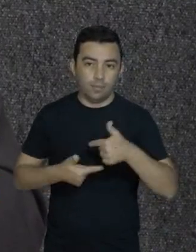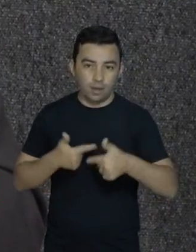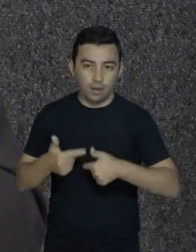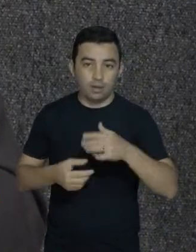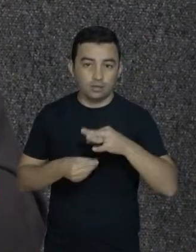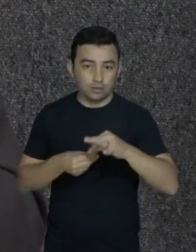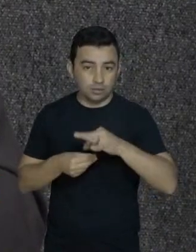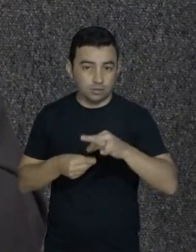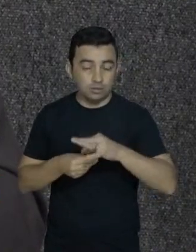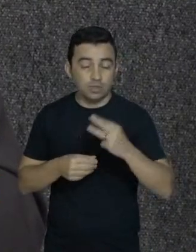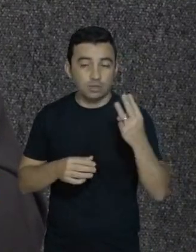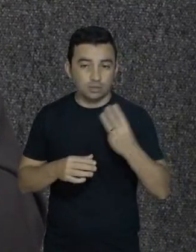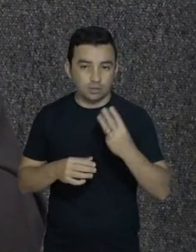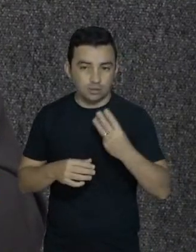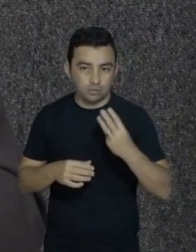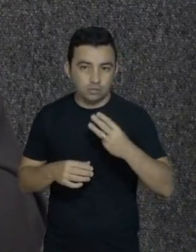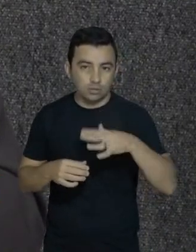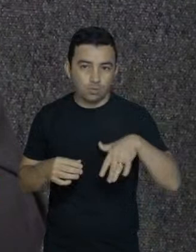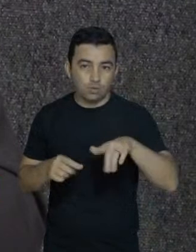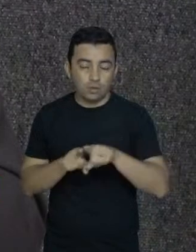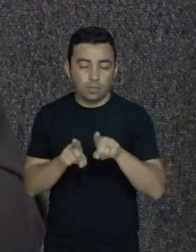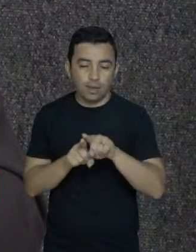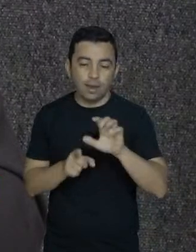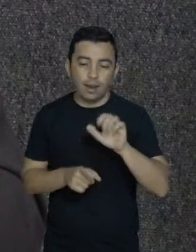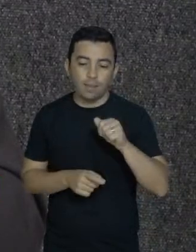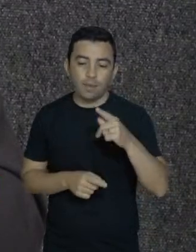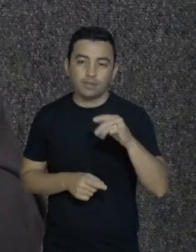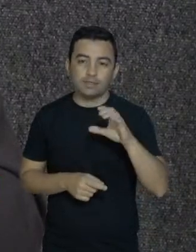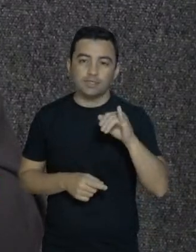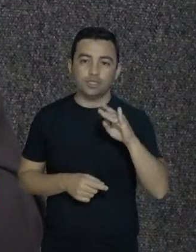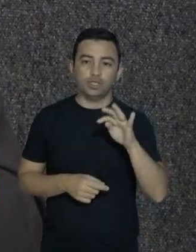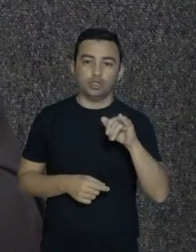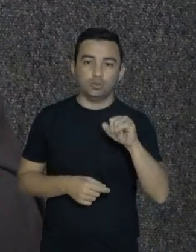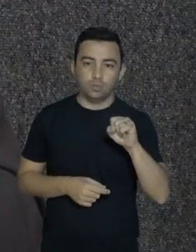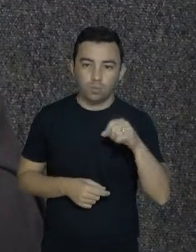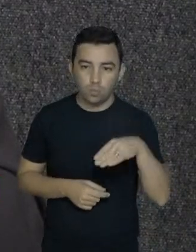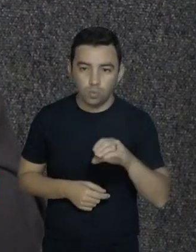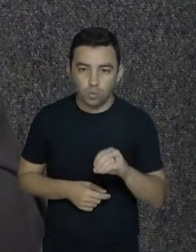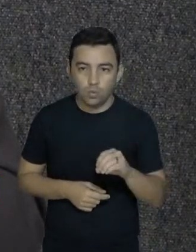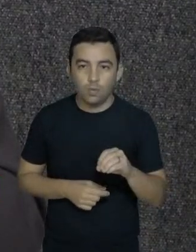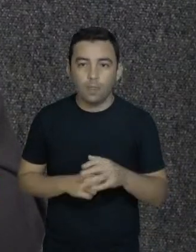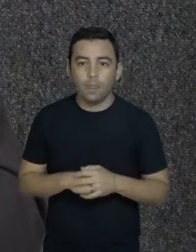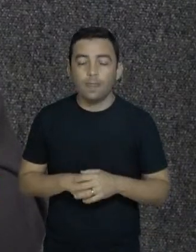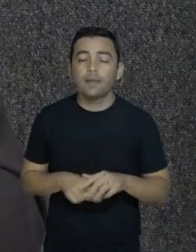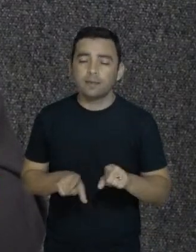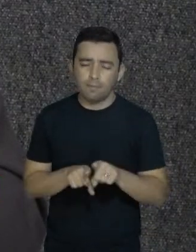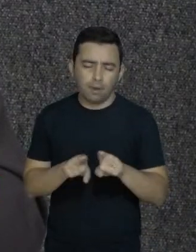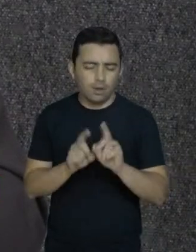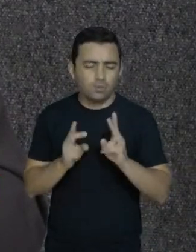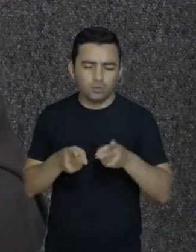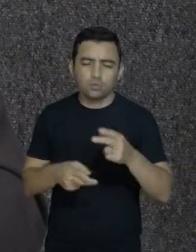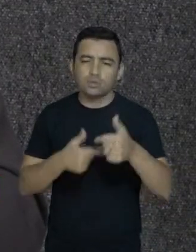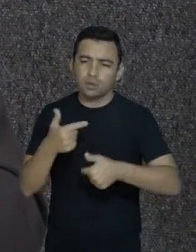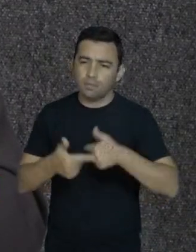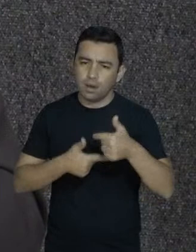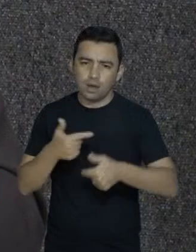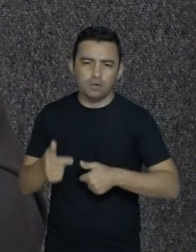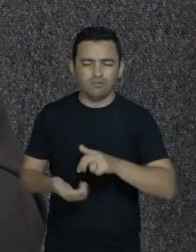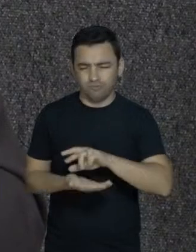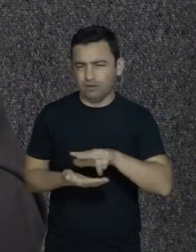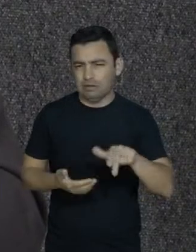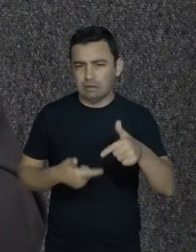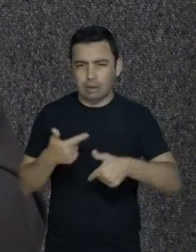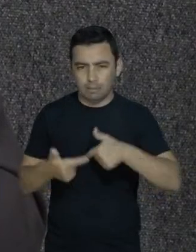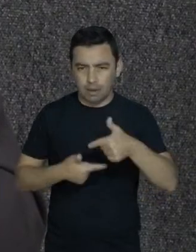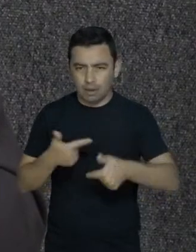do terceiro setor e o capacitismo e claro a continuidade aos diversos trabalhos que estamos realizando nos últimos